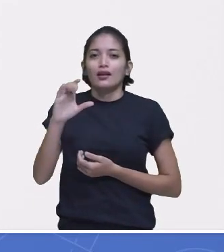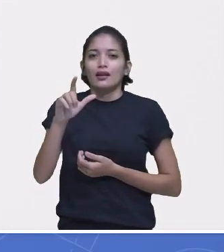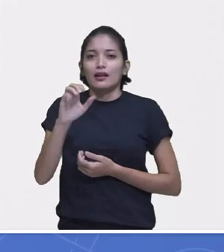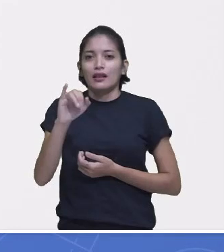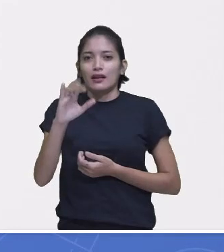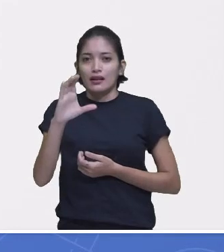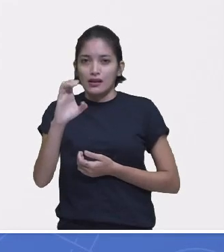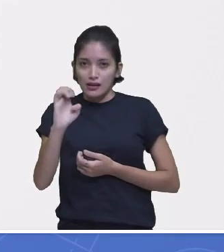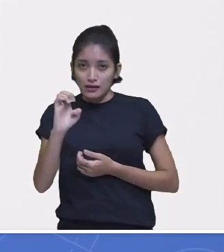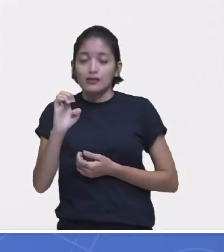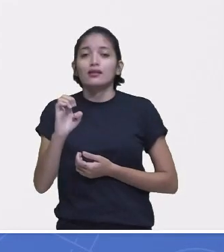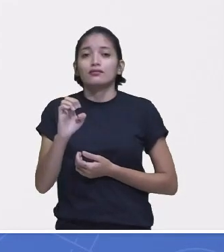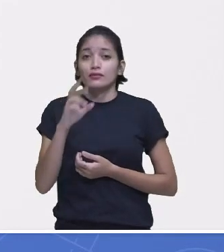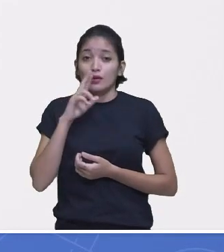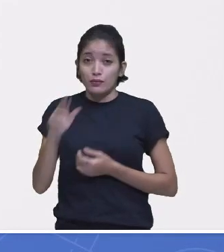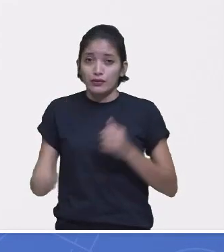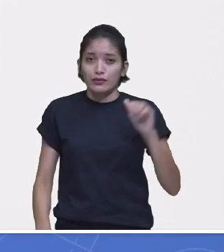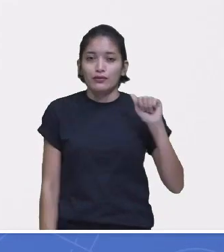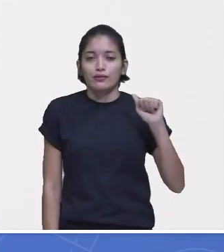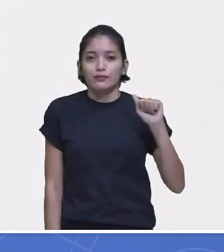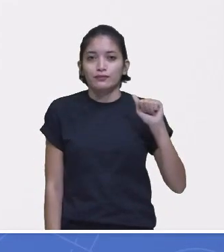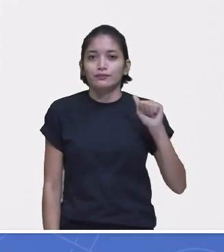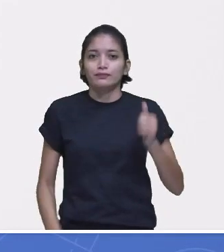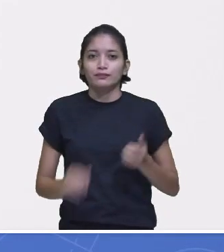Kelly, letra A.